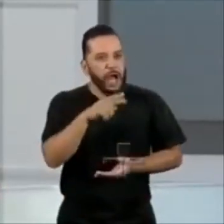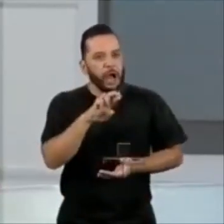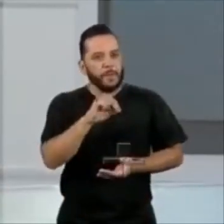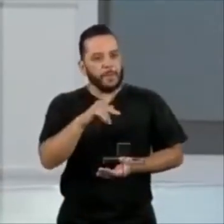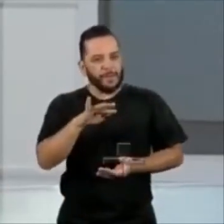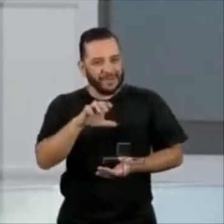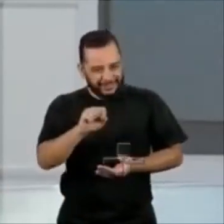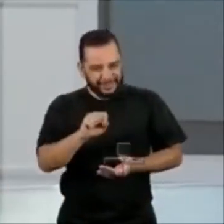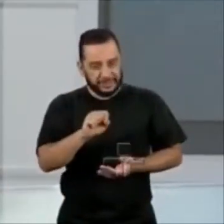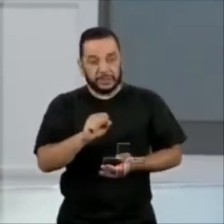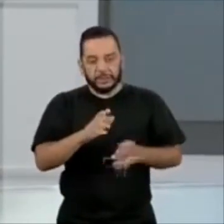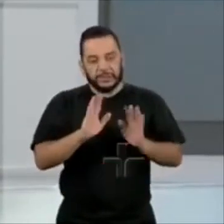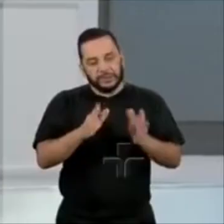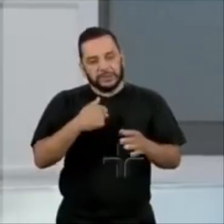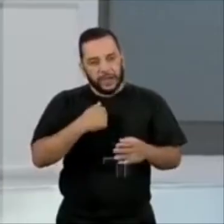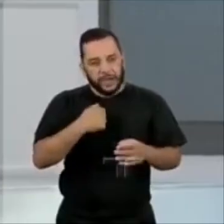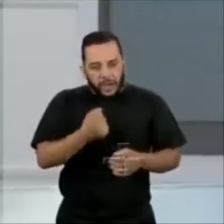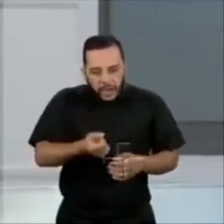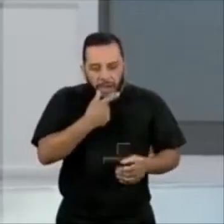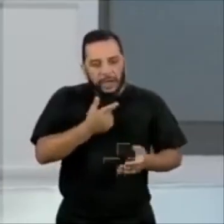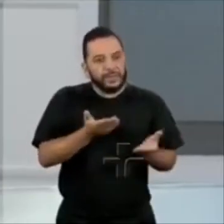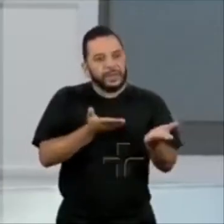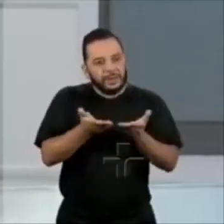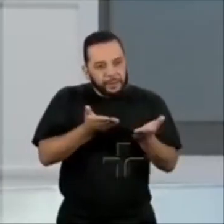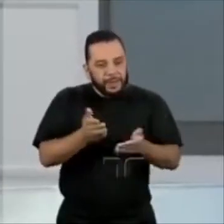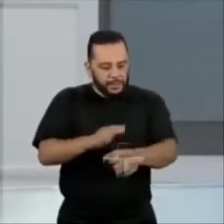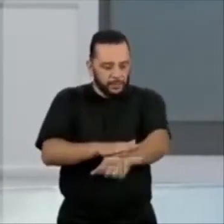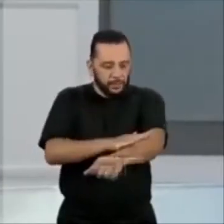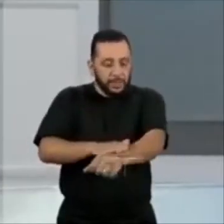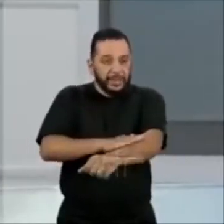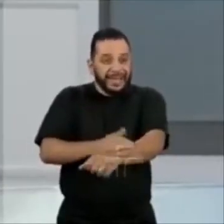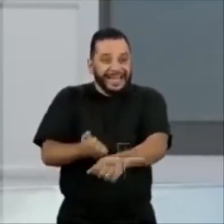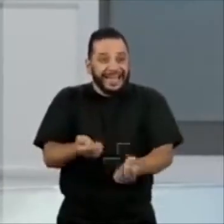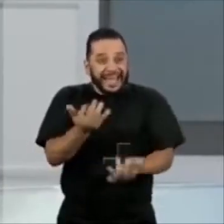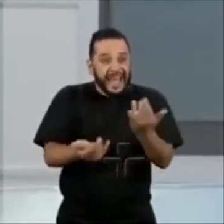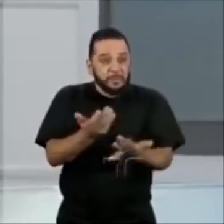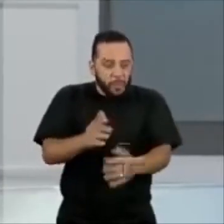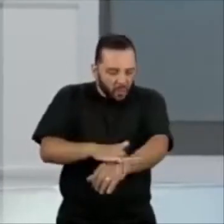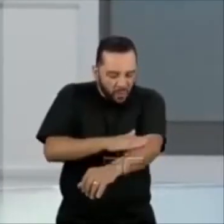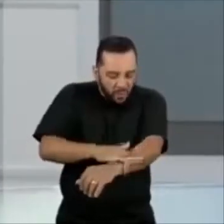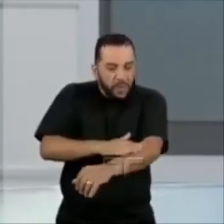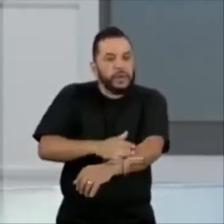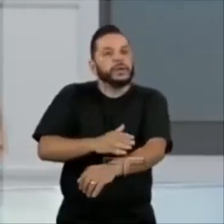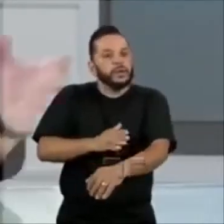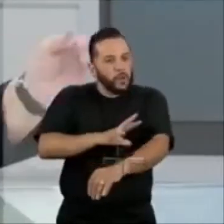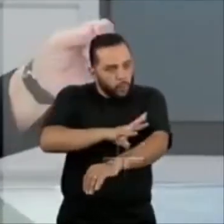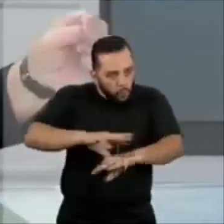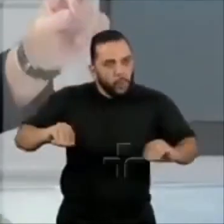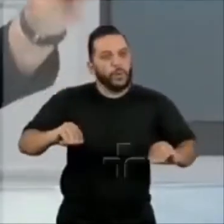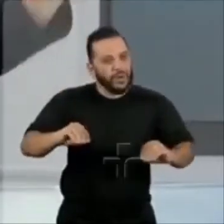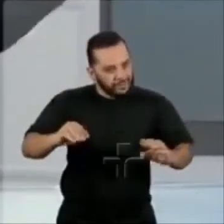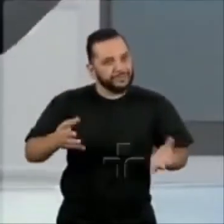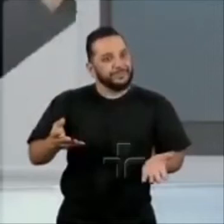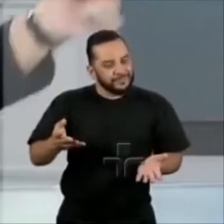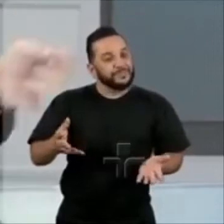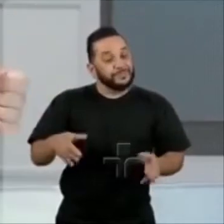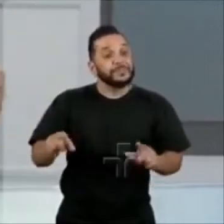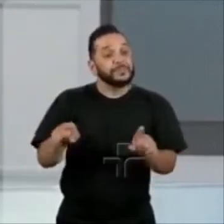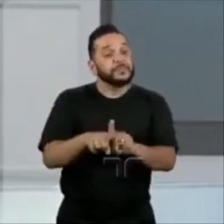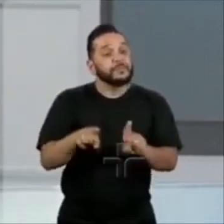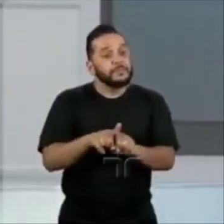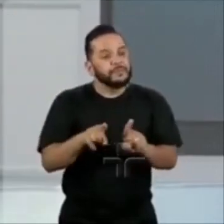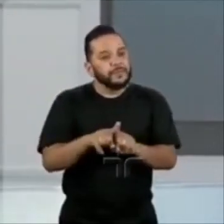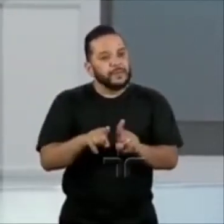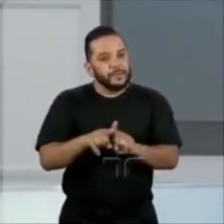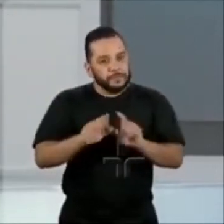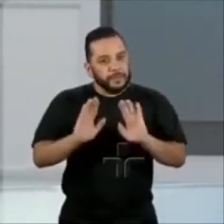cutâneas e eficiência no tratamento de queimaduras e ele consegue por incrível que pareça passar pela